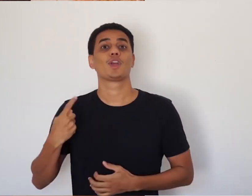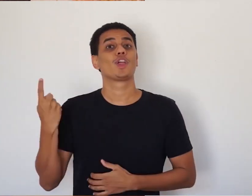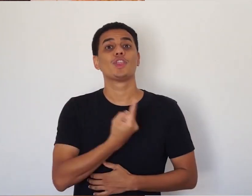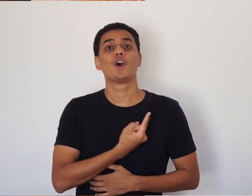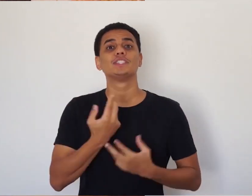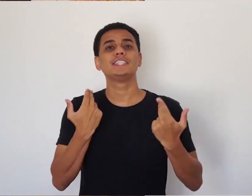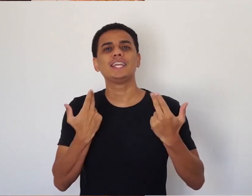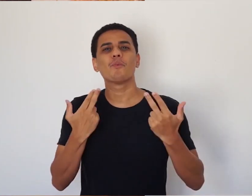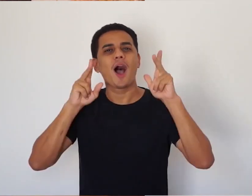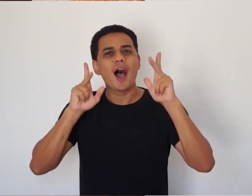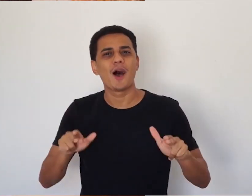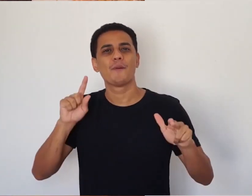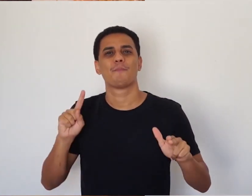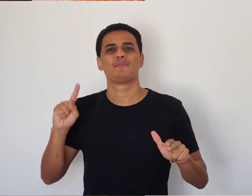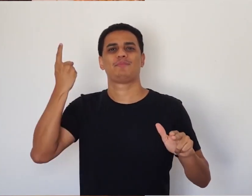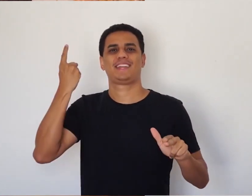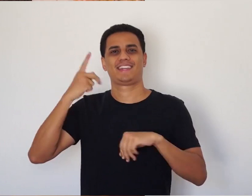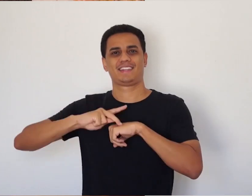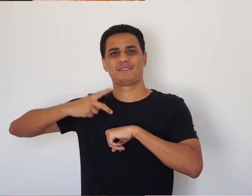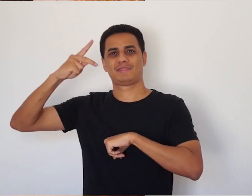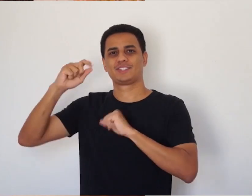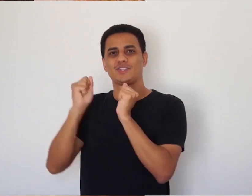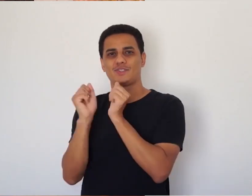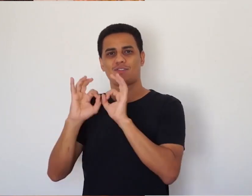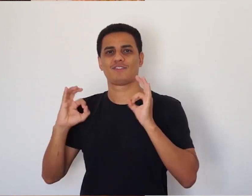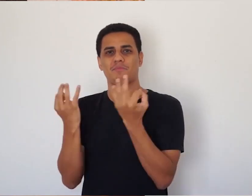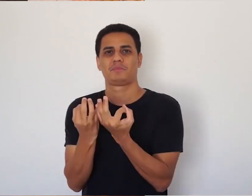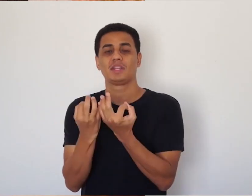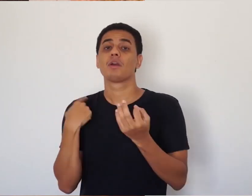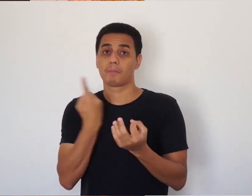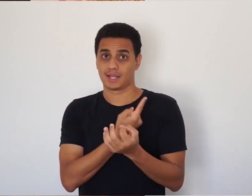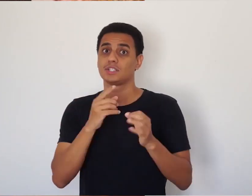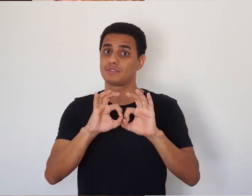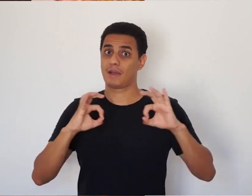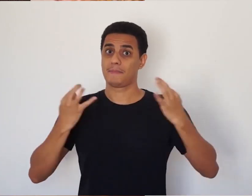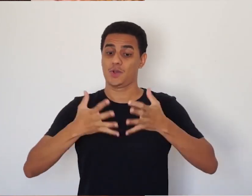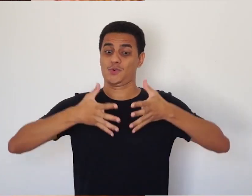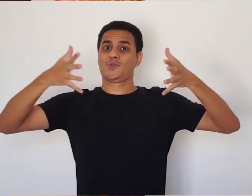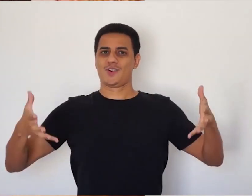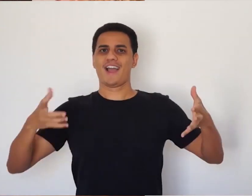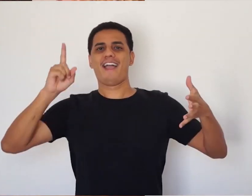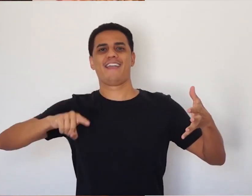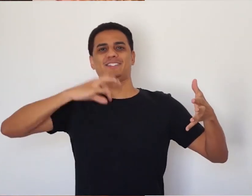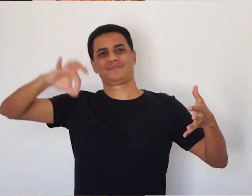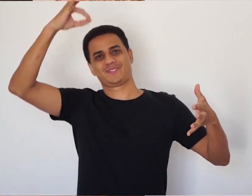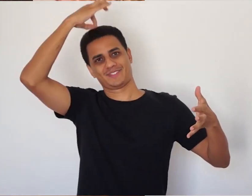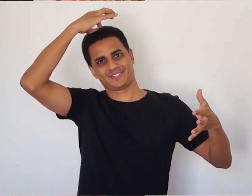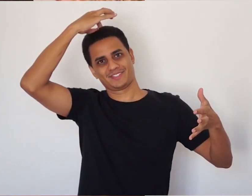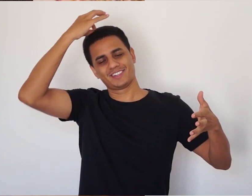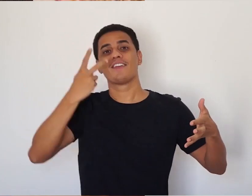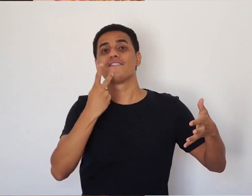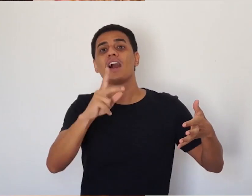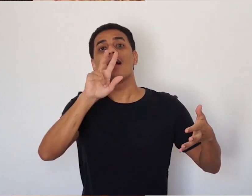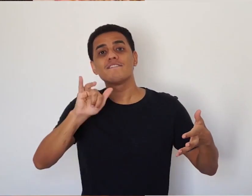podemos estar juntos. Hoje estamos vivendo a primeira Páscoa, como a primeira Páscoa, em família. Mas nós somos uma grande família espiritual.